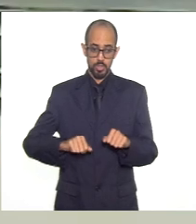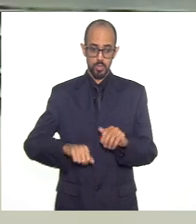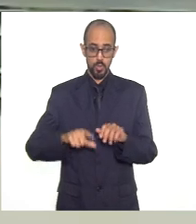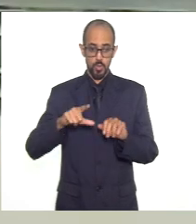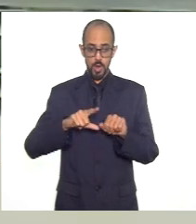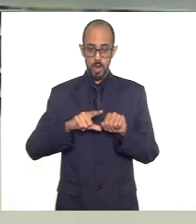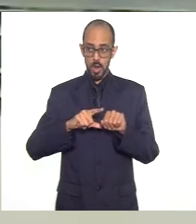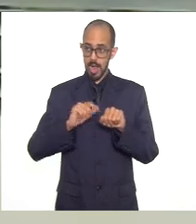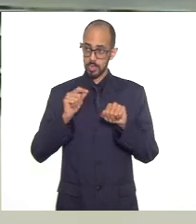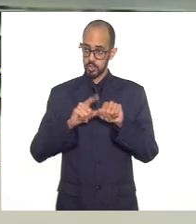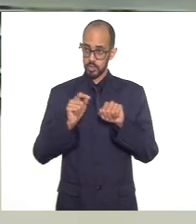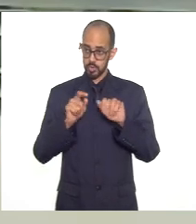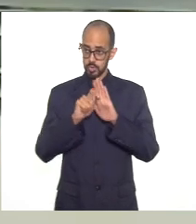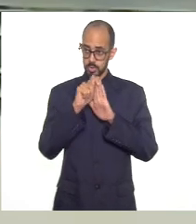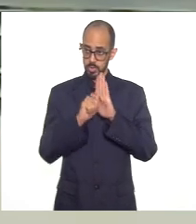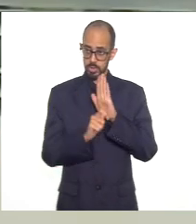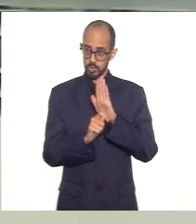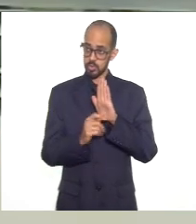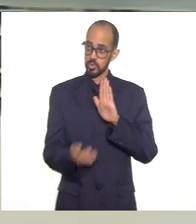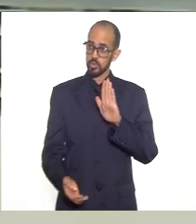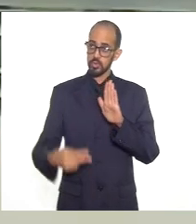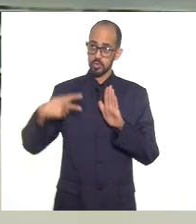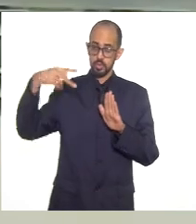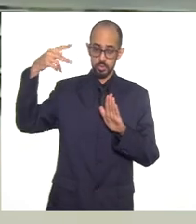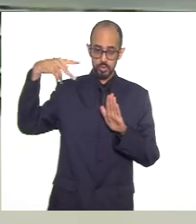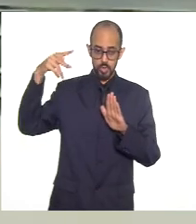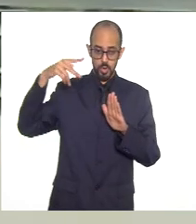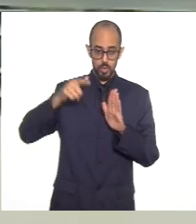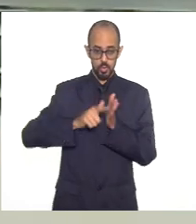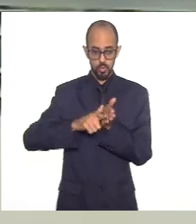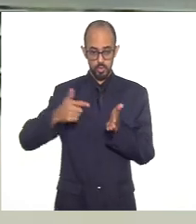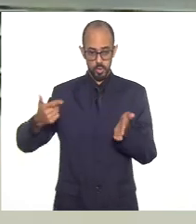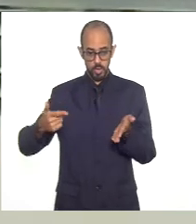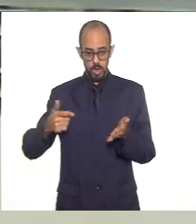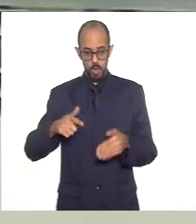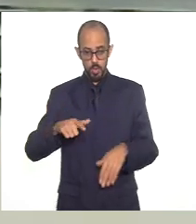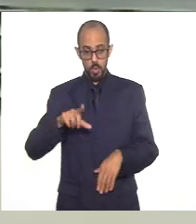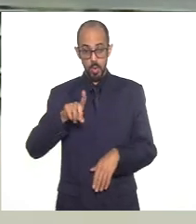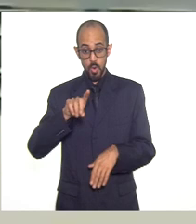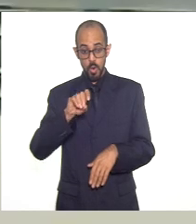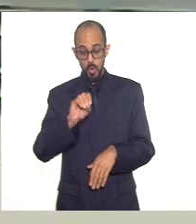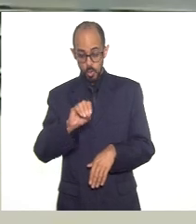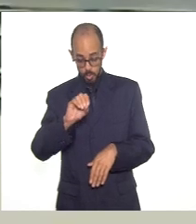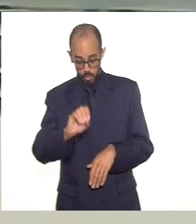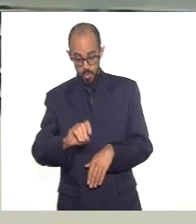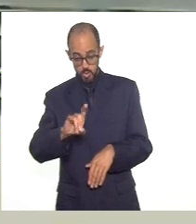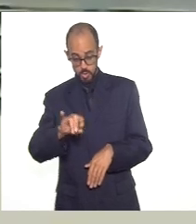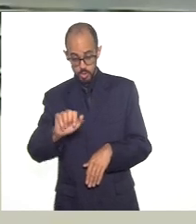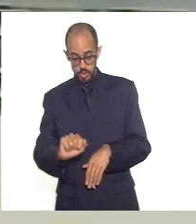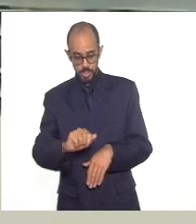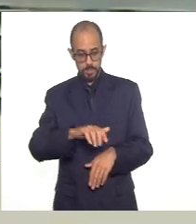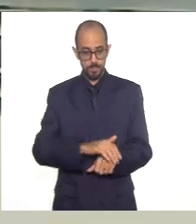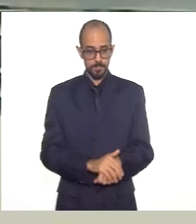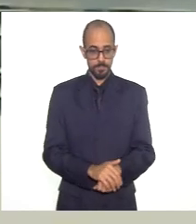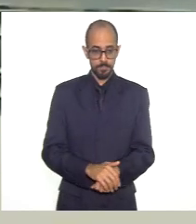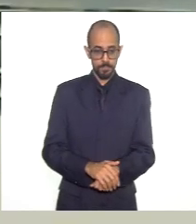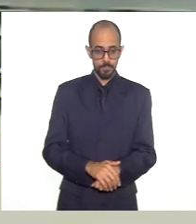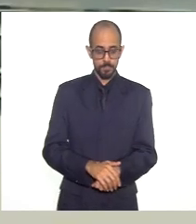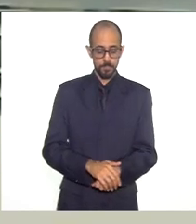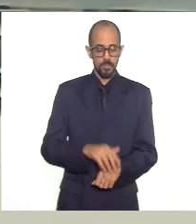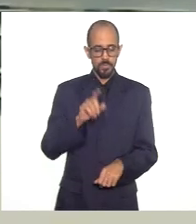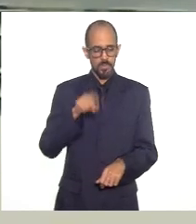senhor escreveu no jornal O Dia, ele é bastante